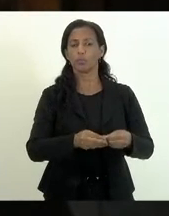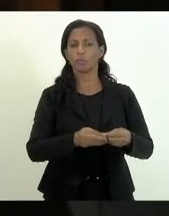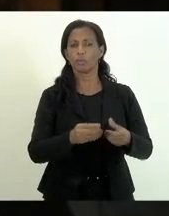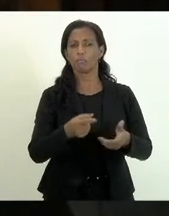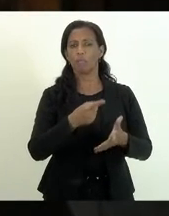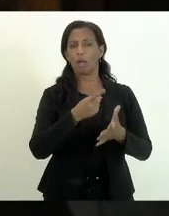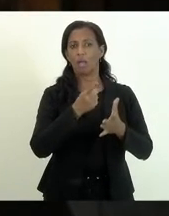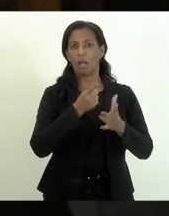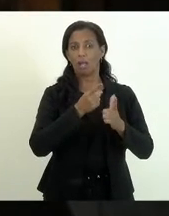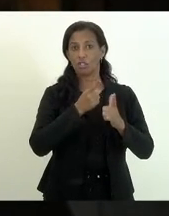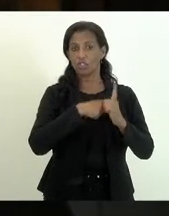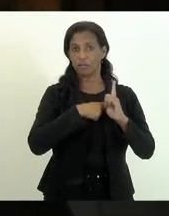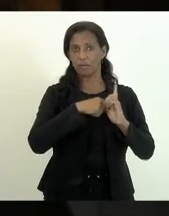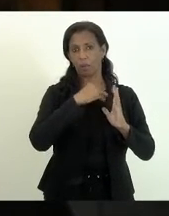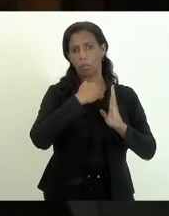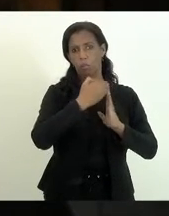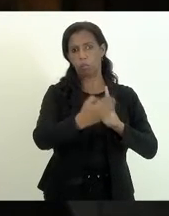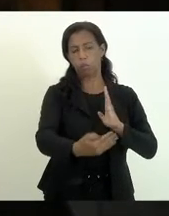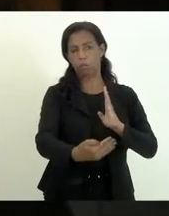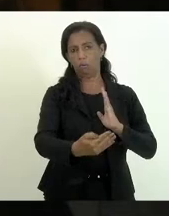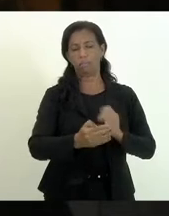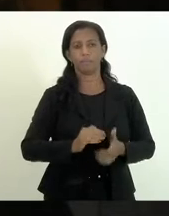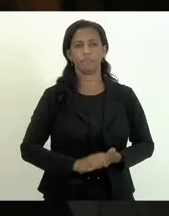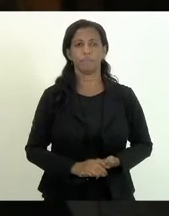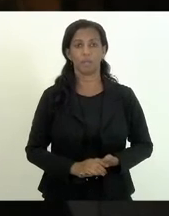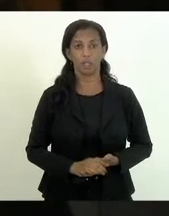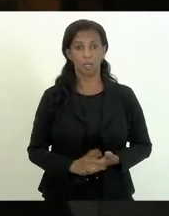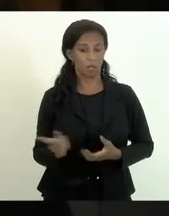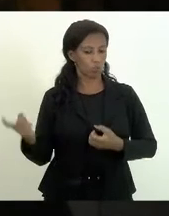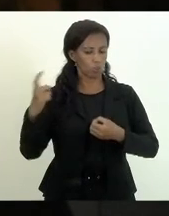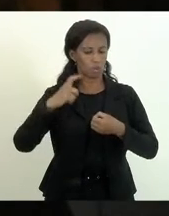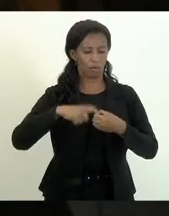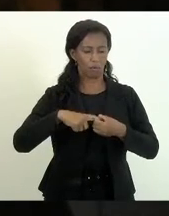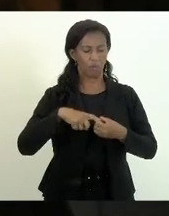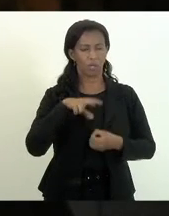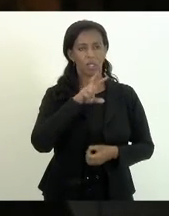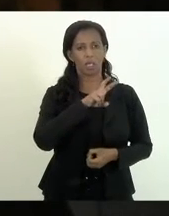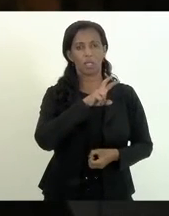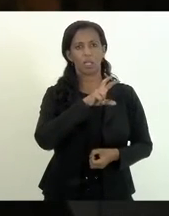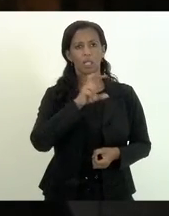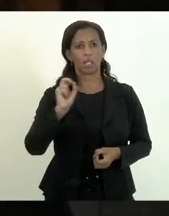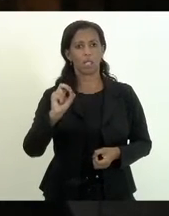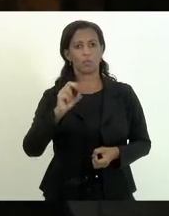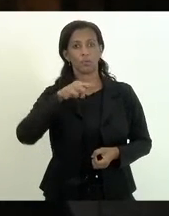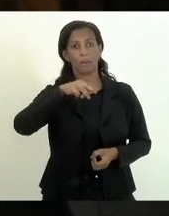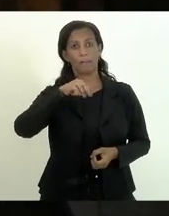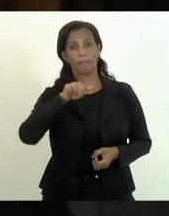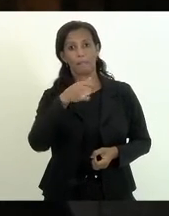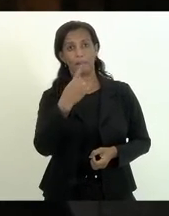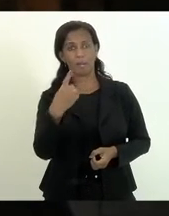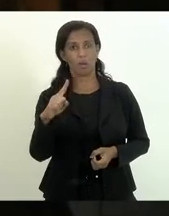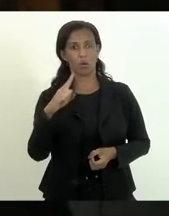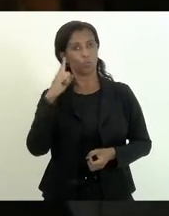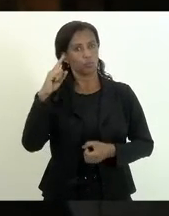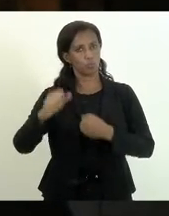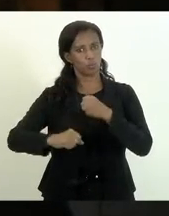ativa Isto é não passa esse valor de 500 milhões de reais pura